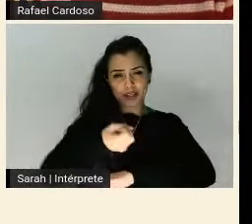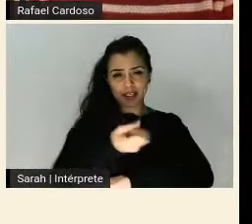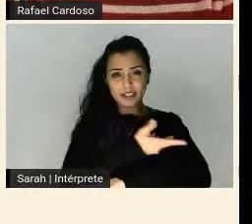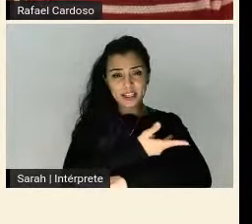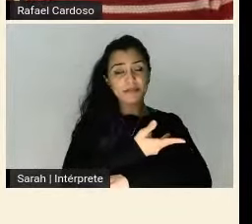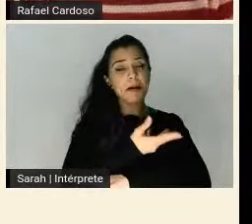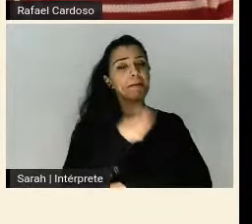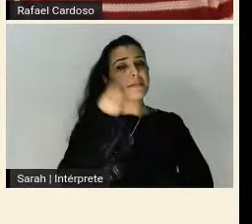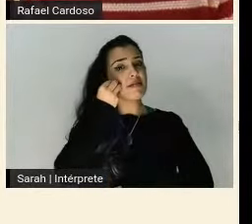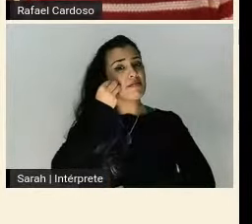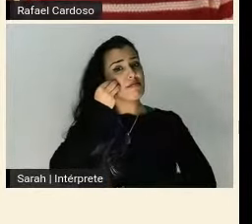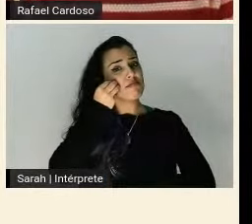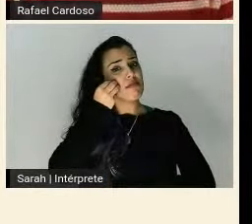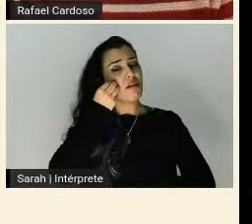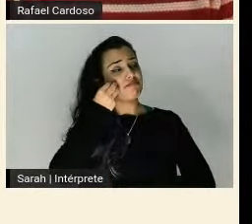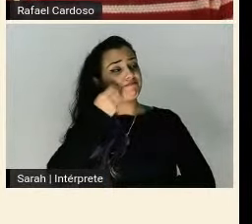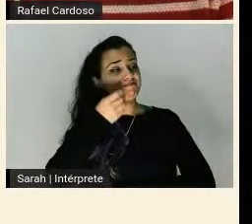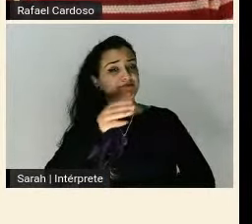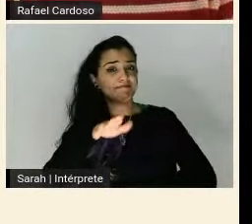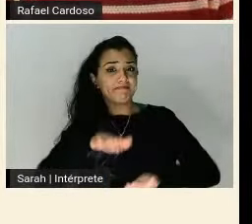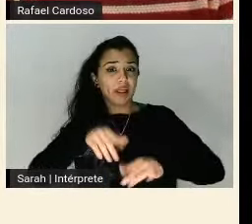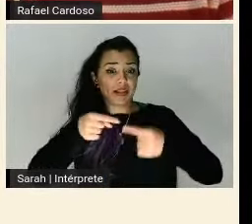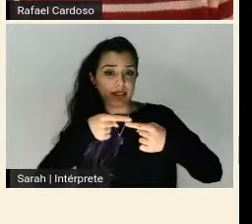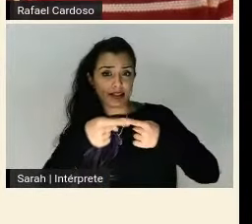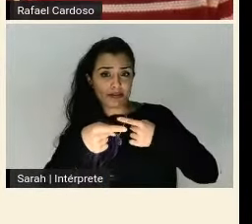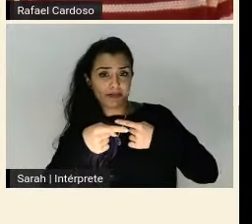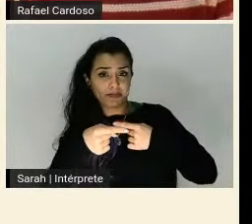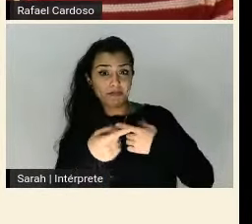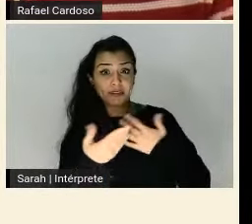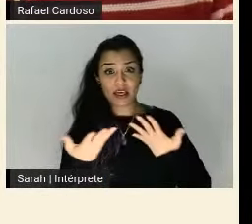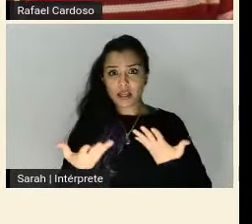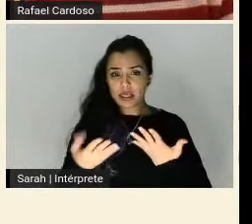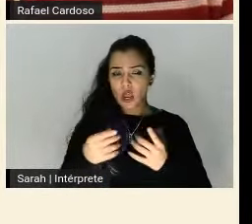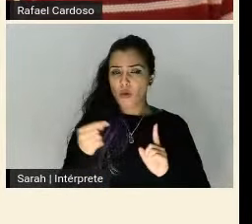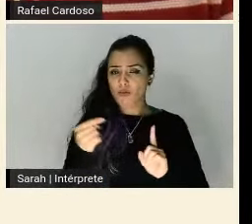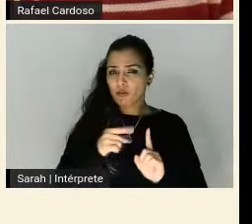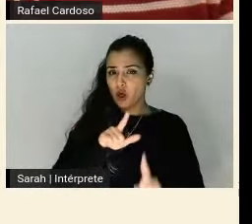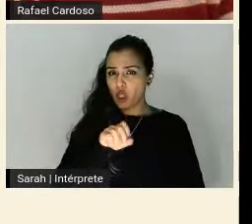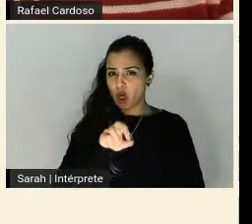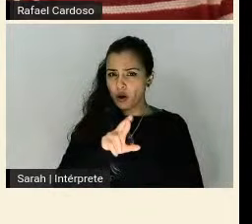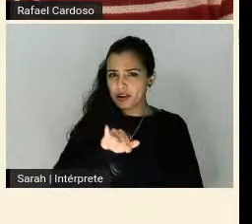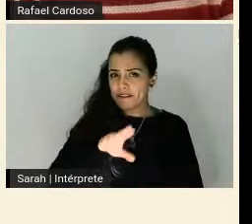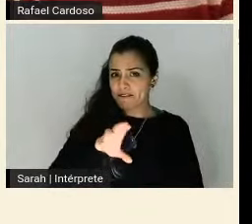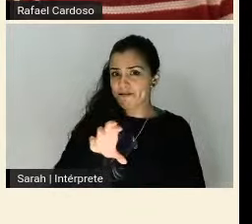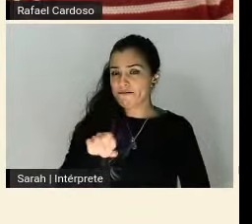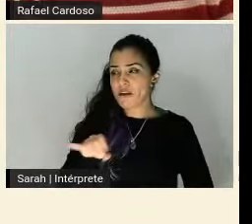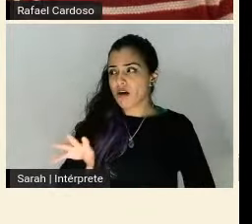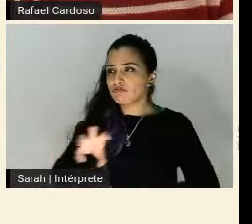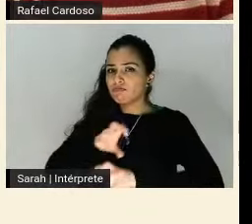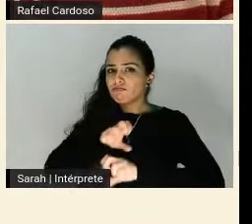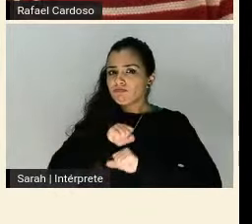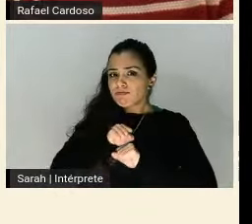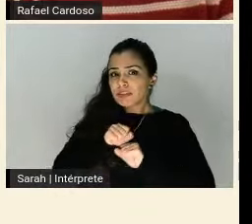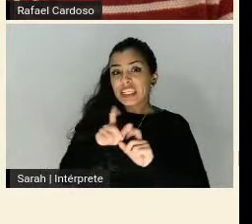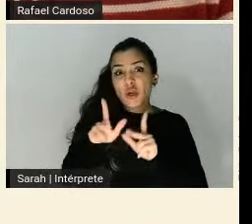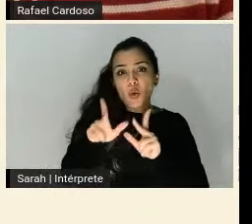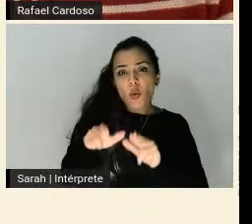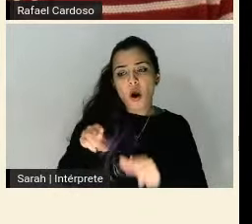semana. Ao tomar as dores de Mário, Lorival se posicionava como seu herdeiro e